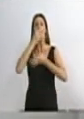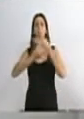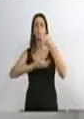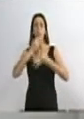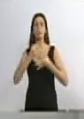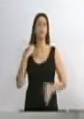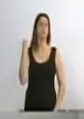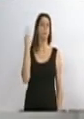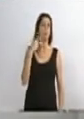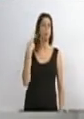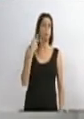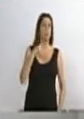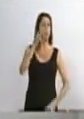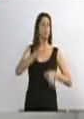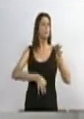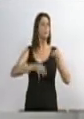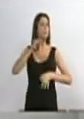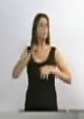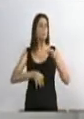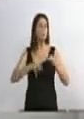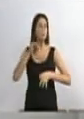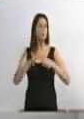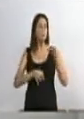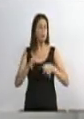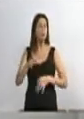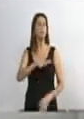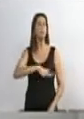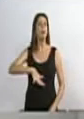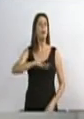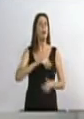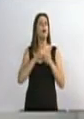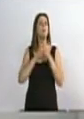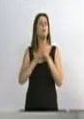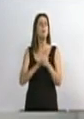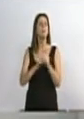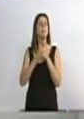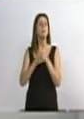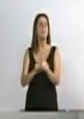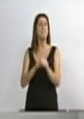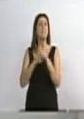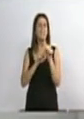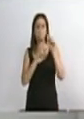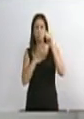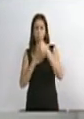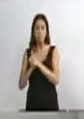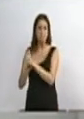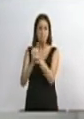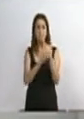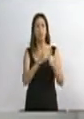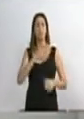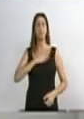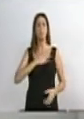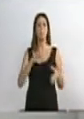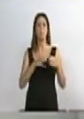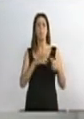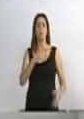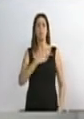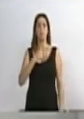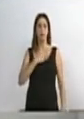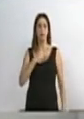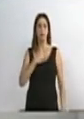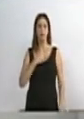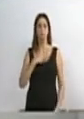o judiciário atuando numa perseguição implacável ao meu partido e ao